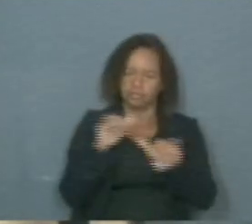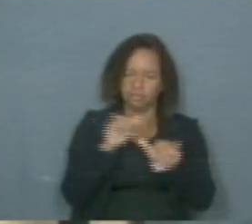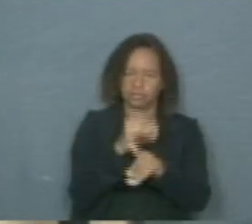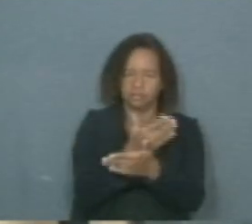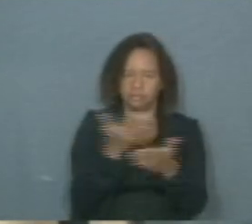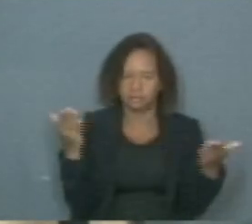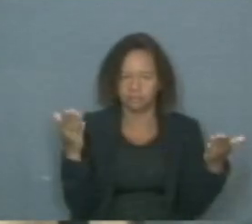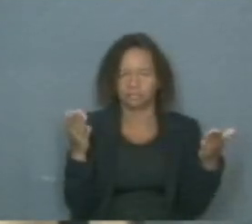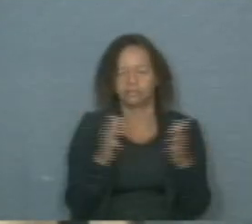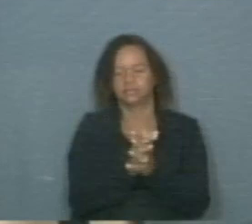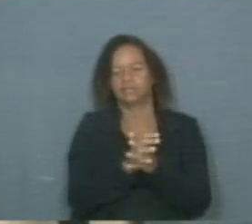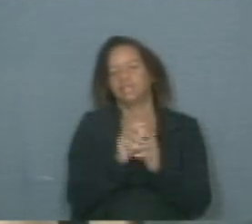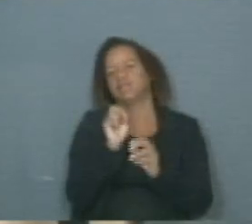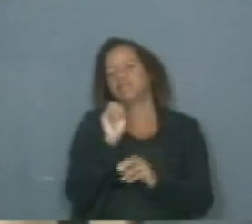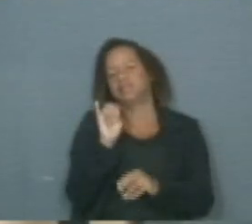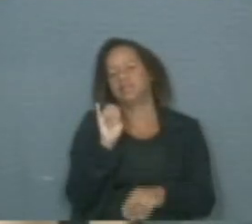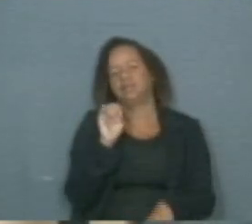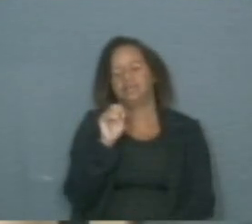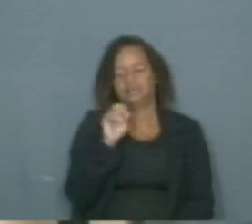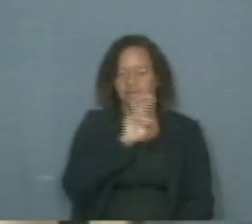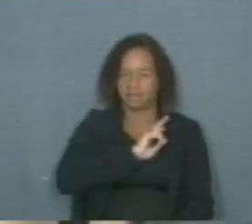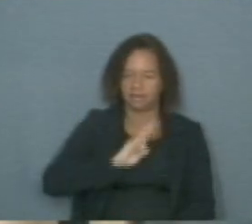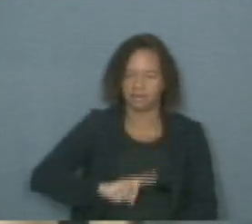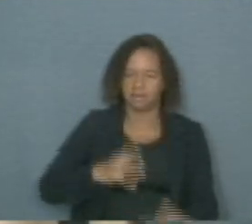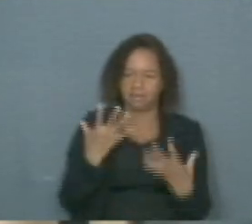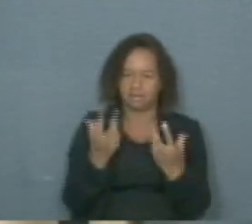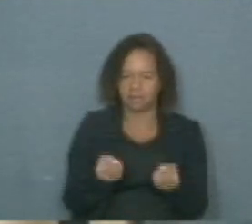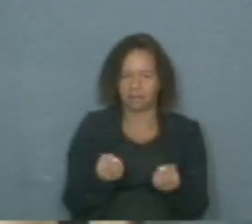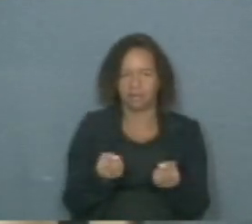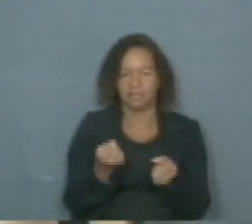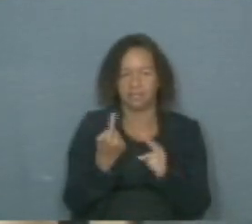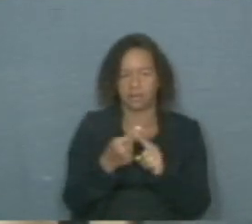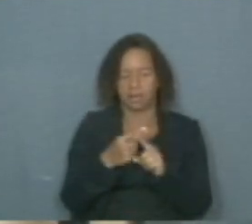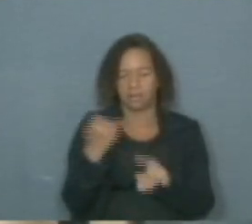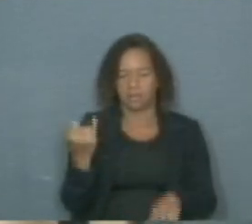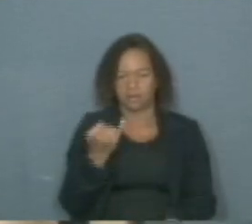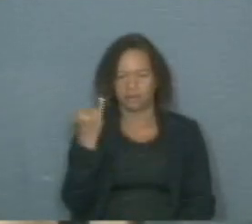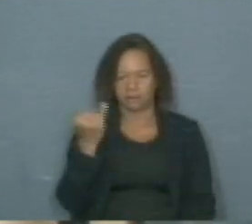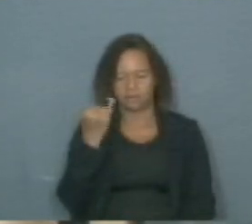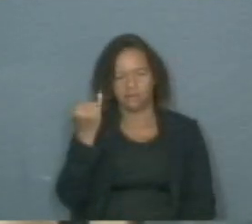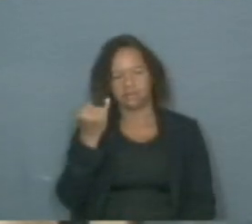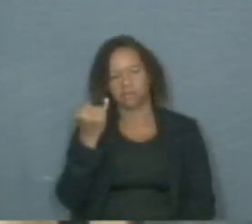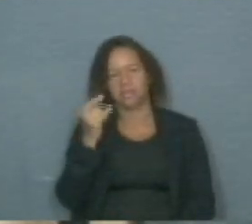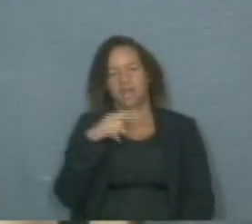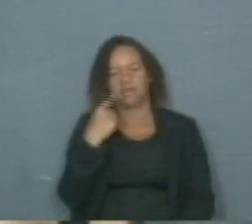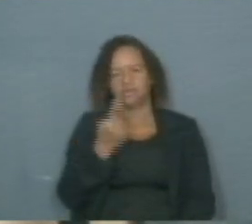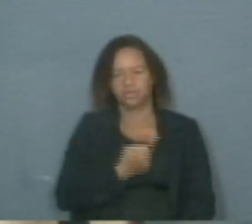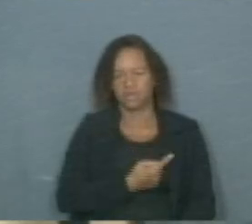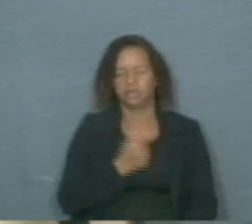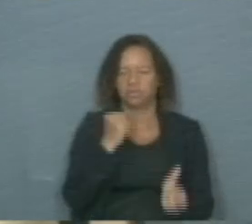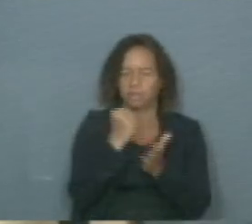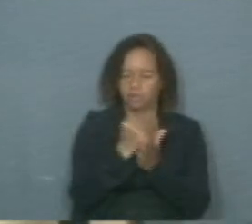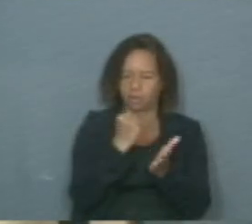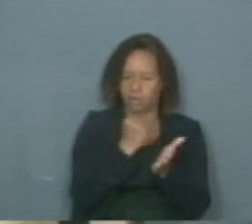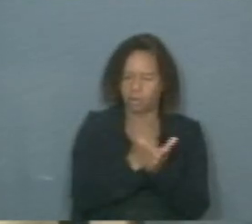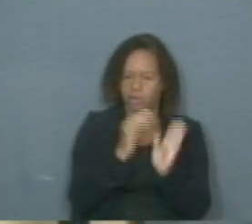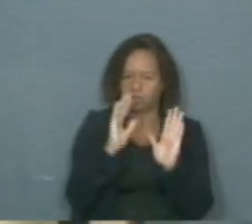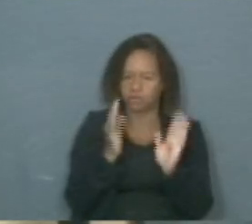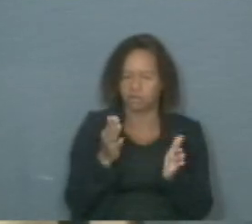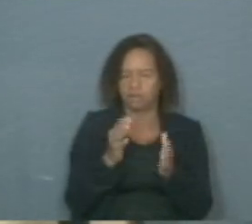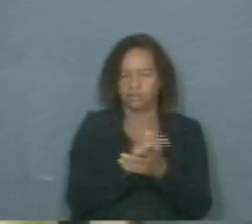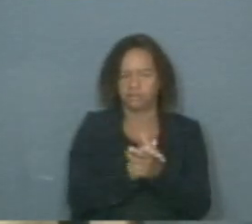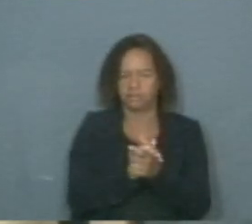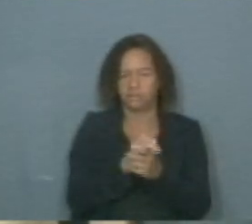com vocês, se a vereadora me permitir, porque é importante. A gente protocolou a questão